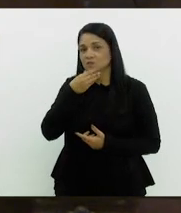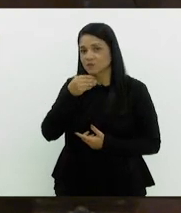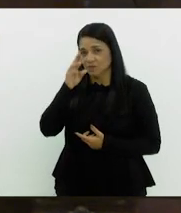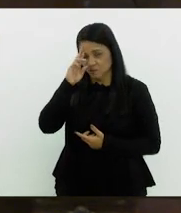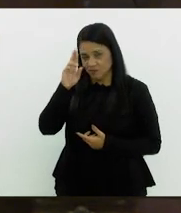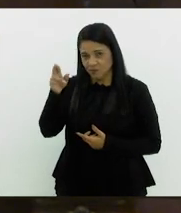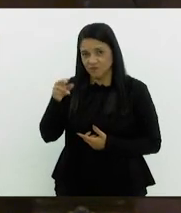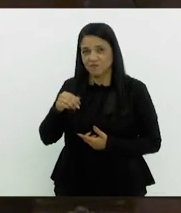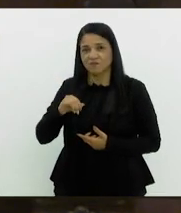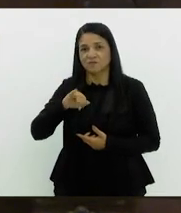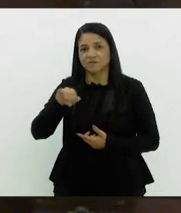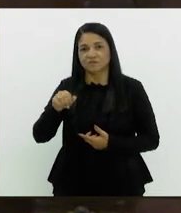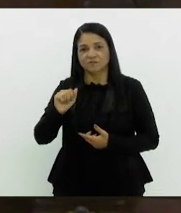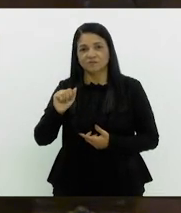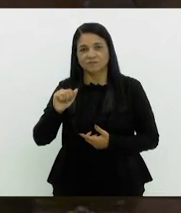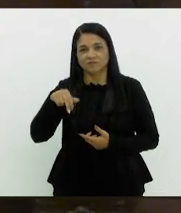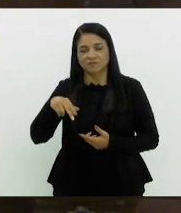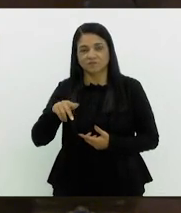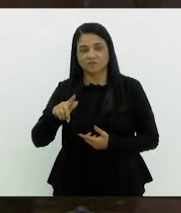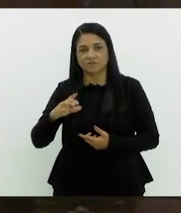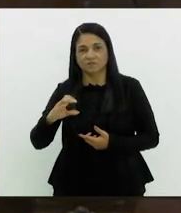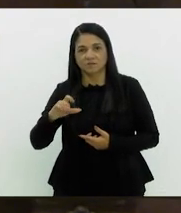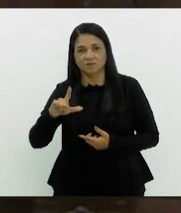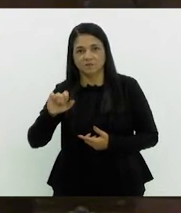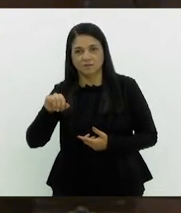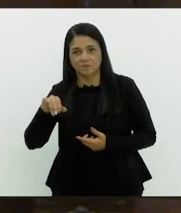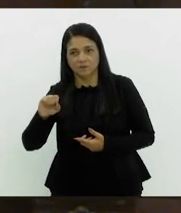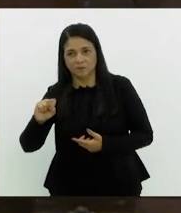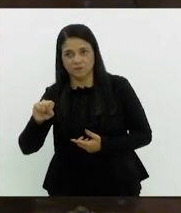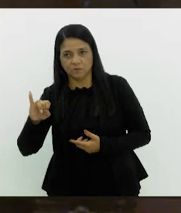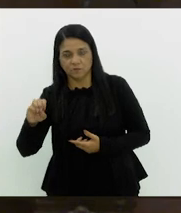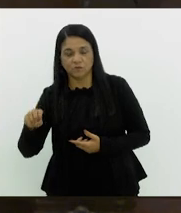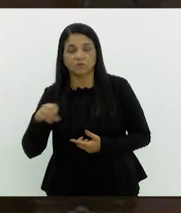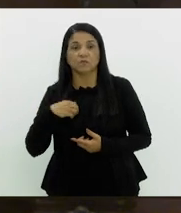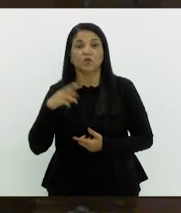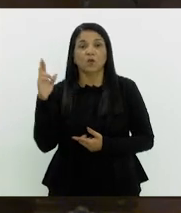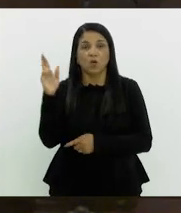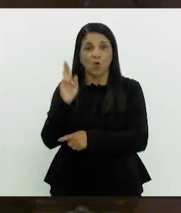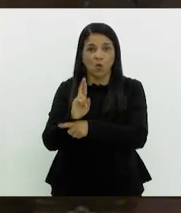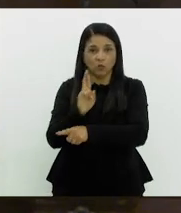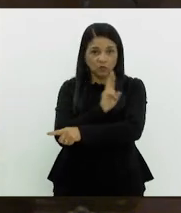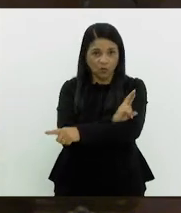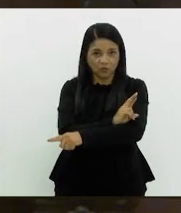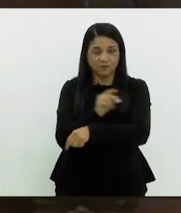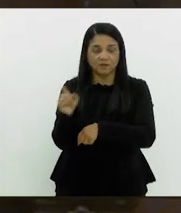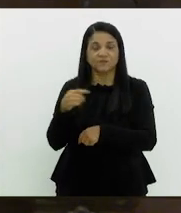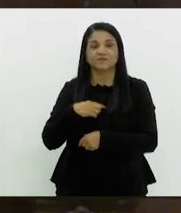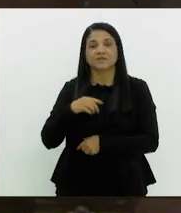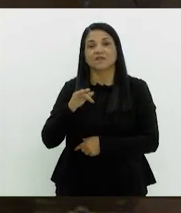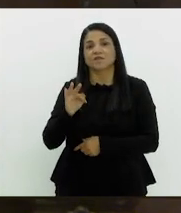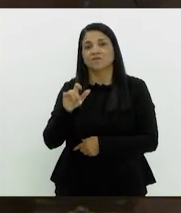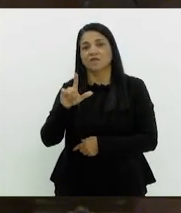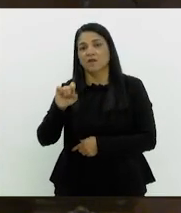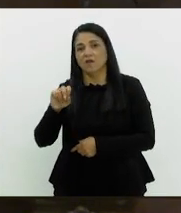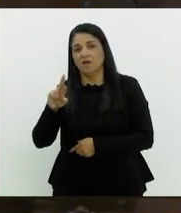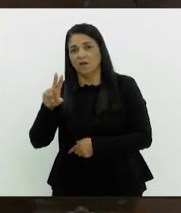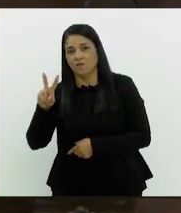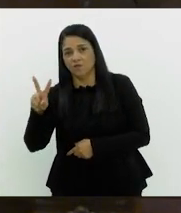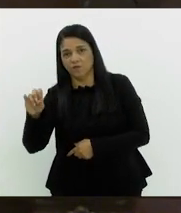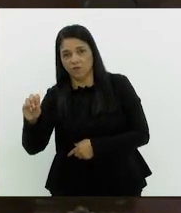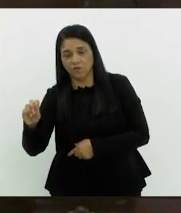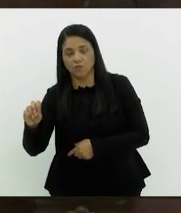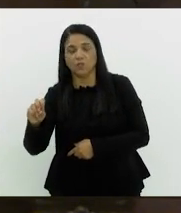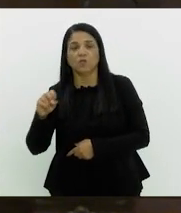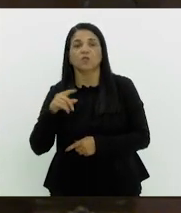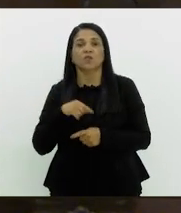Anjos, advogado da Assembleia Legislativa do Estado de Rondônia, o senhor Flávio Brito, ex-procurador da Câmara Municipal do Rio de